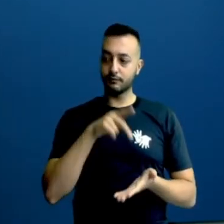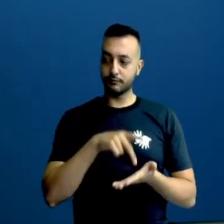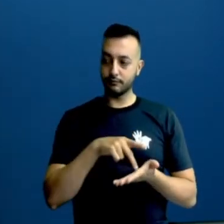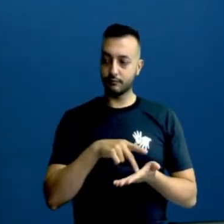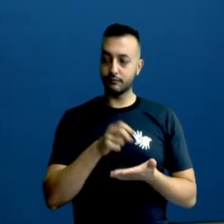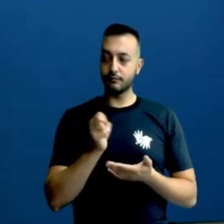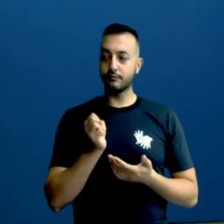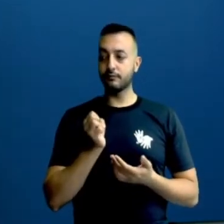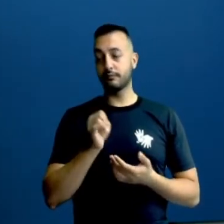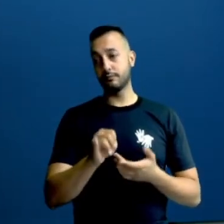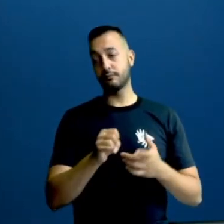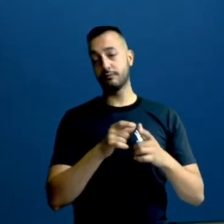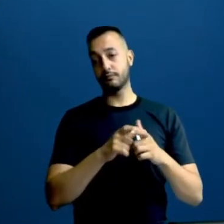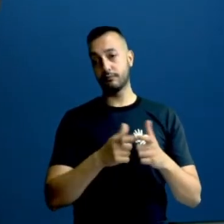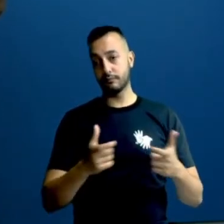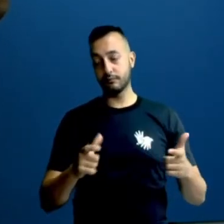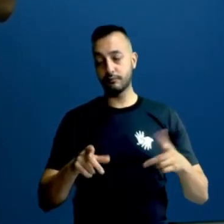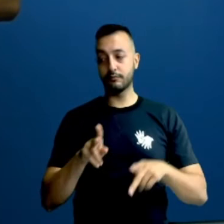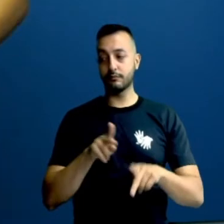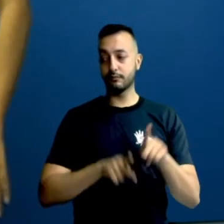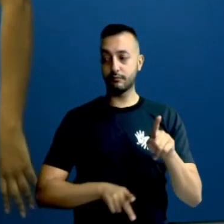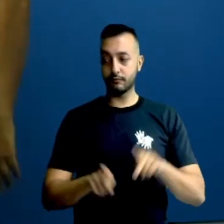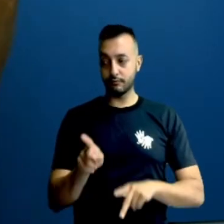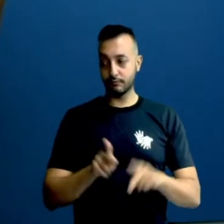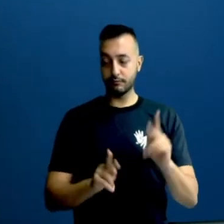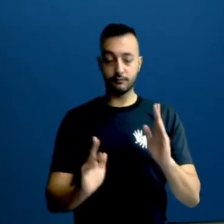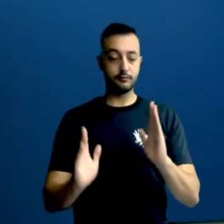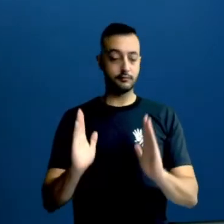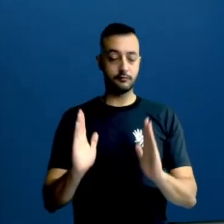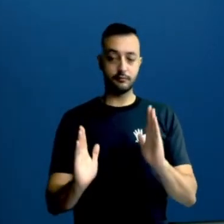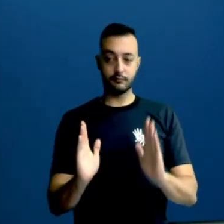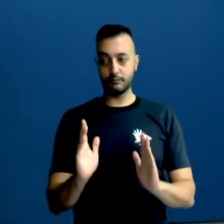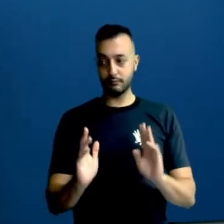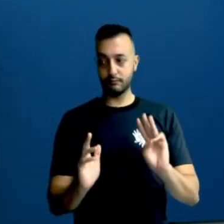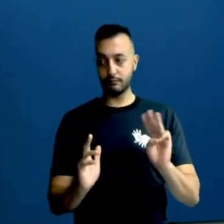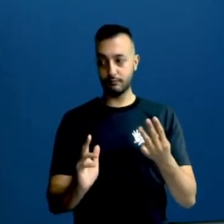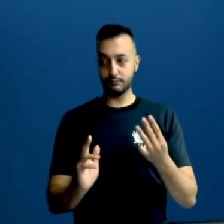o aumento da população entre esses 2 anos foi de